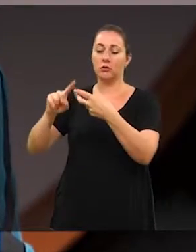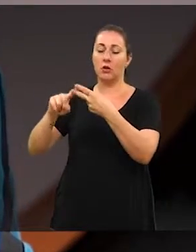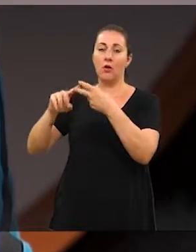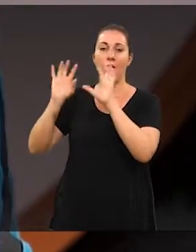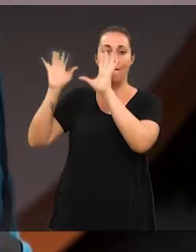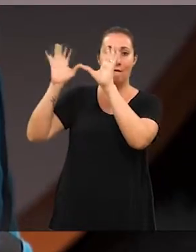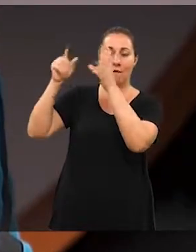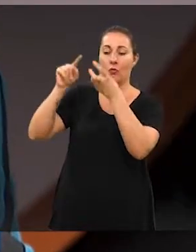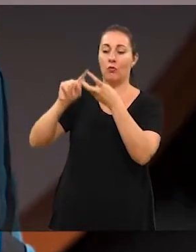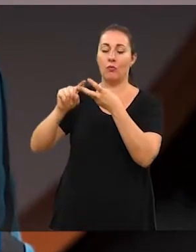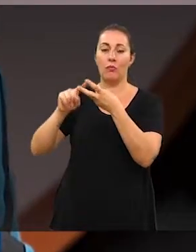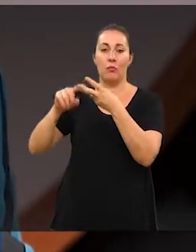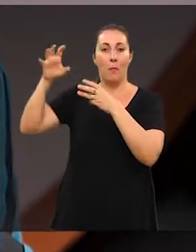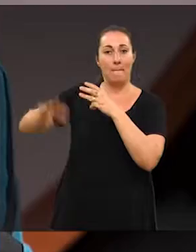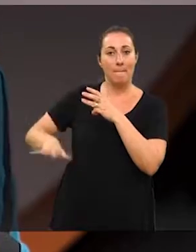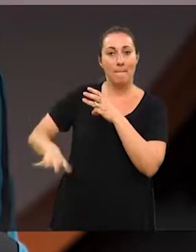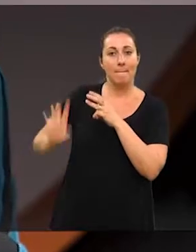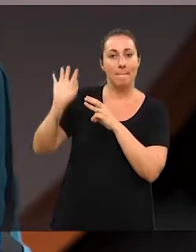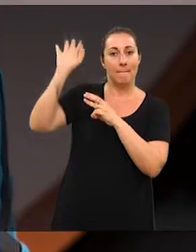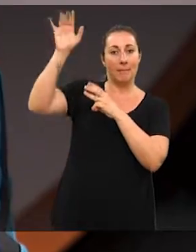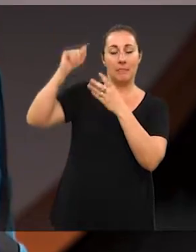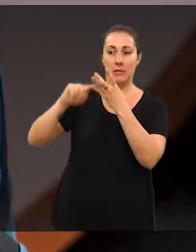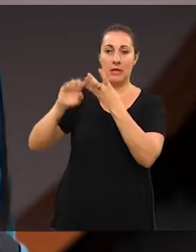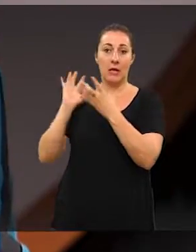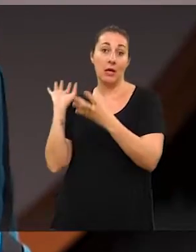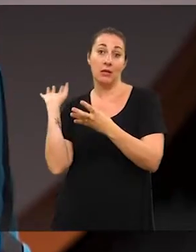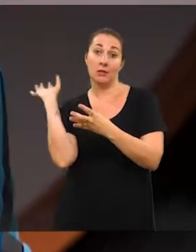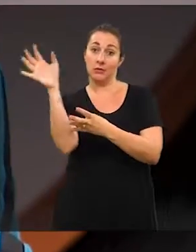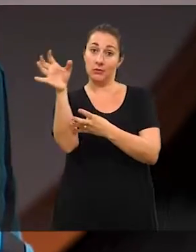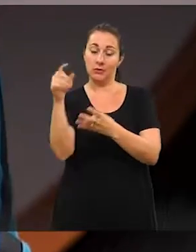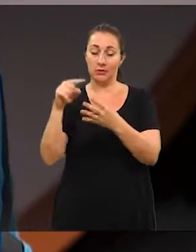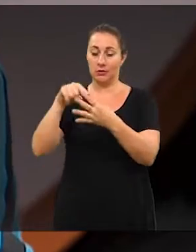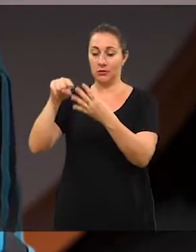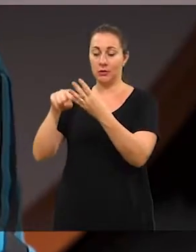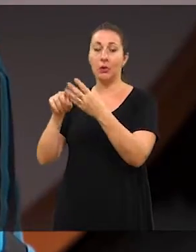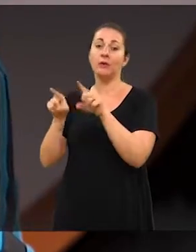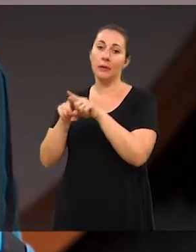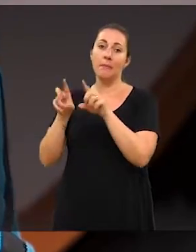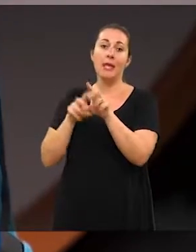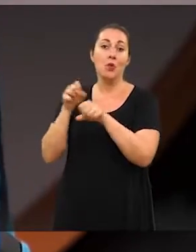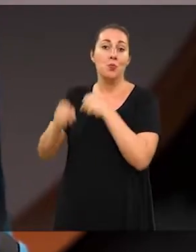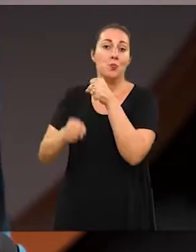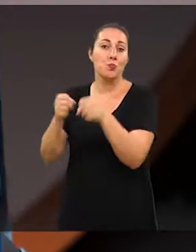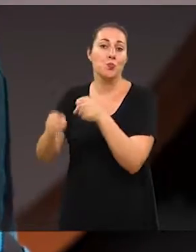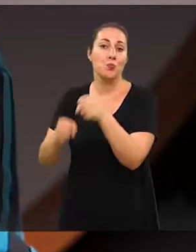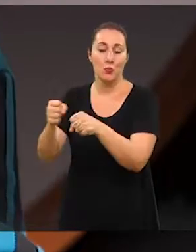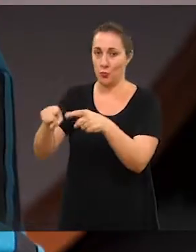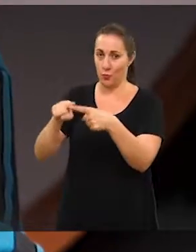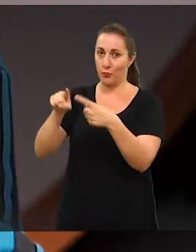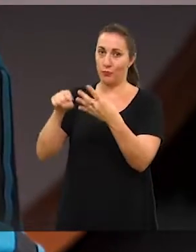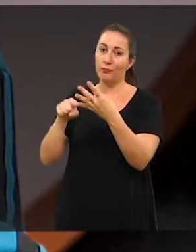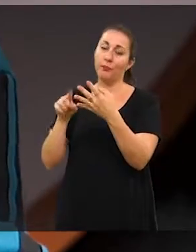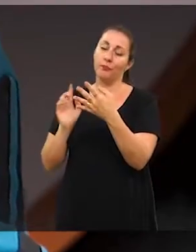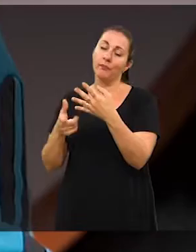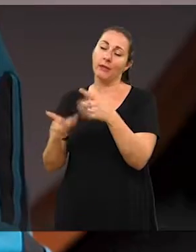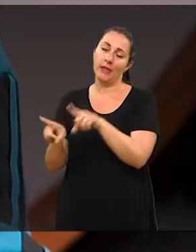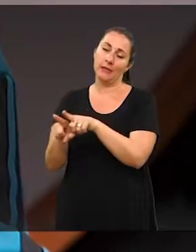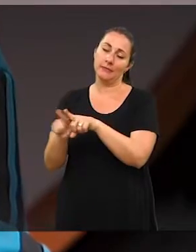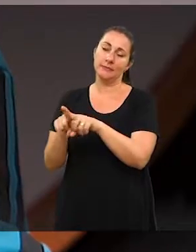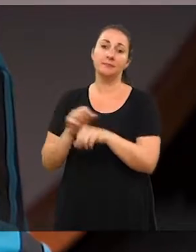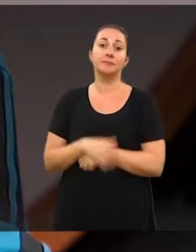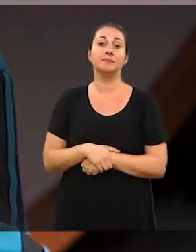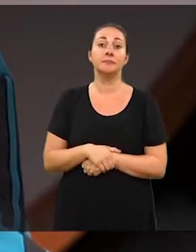voleibol, basquete e handebol. E o atletismo, que é individual, né? Que nós não podemos deixar essas crianças sem,